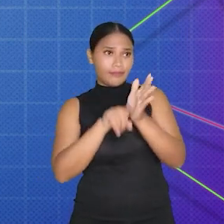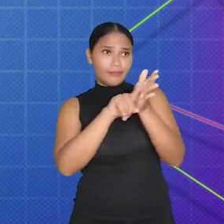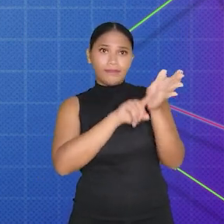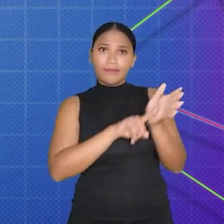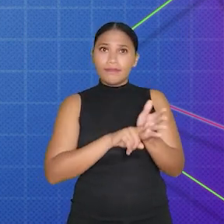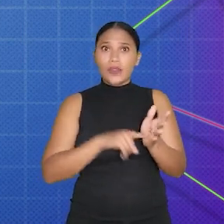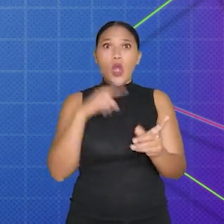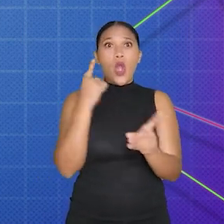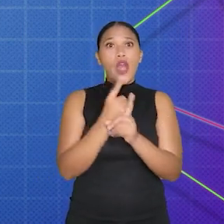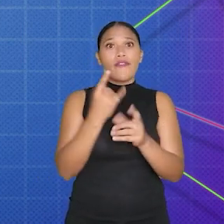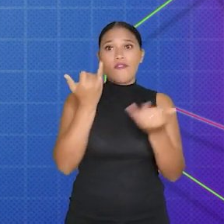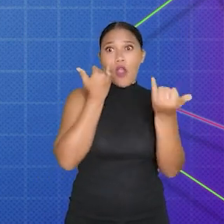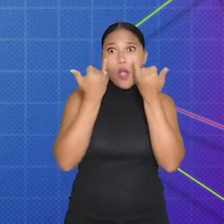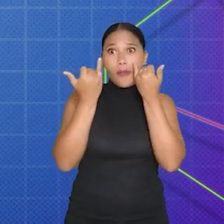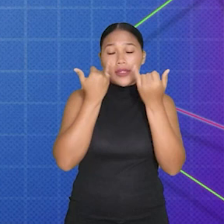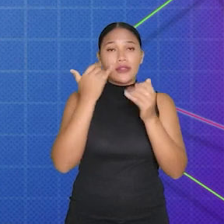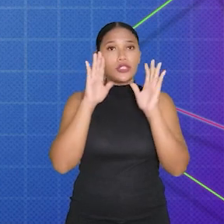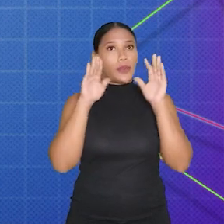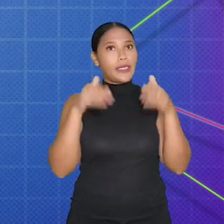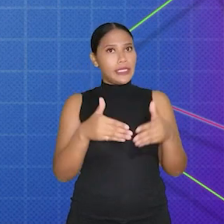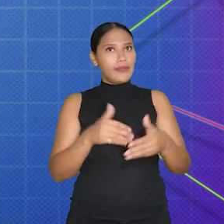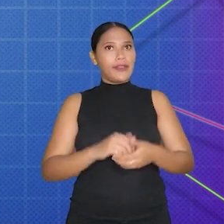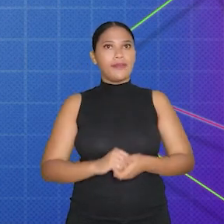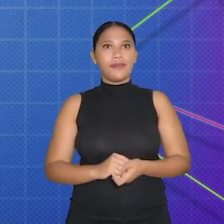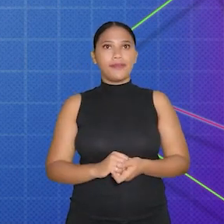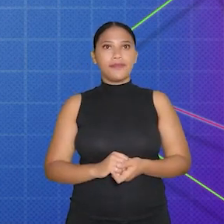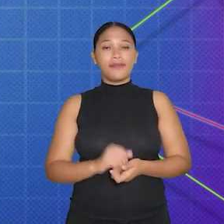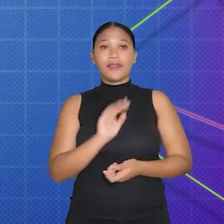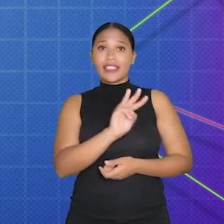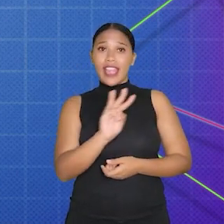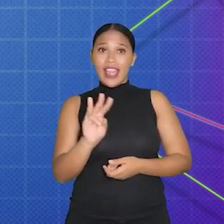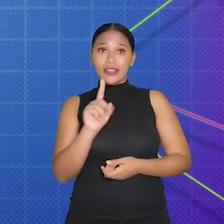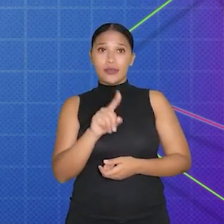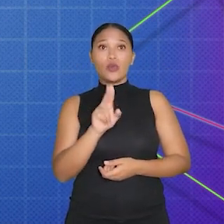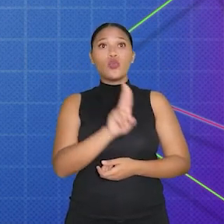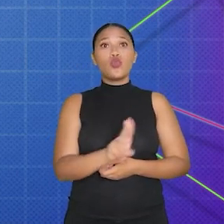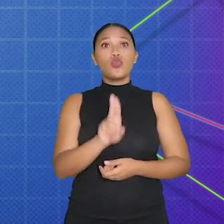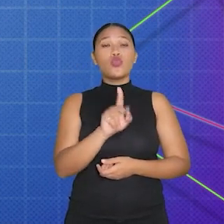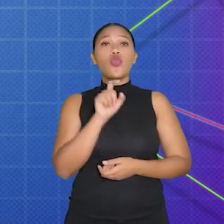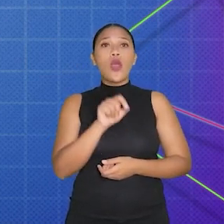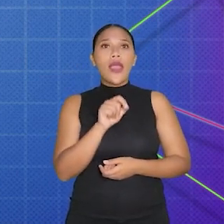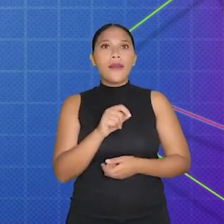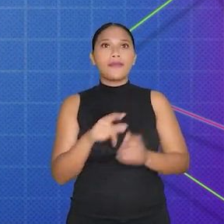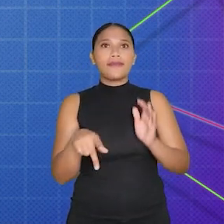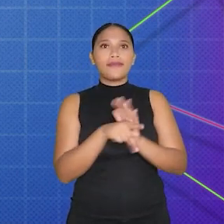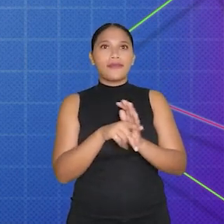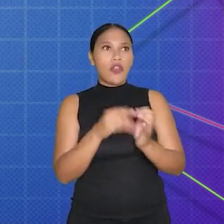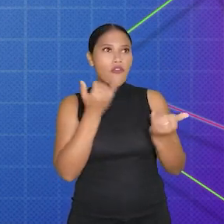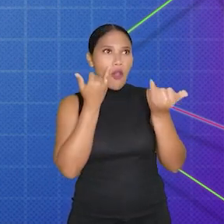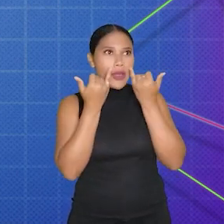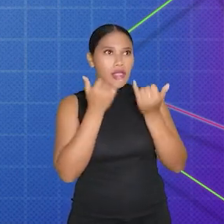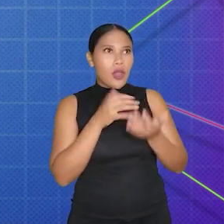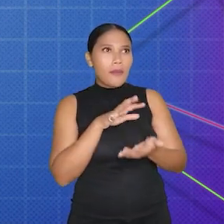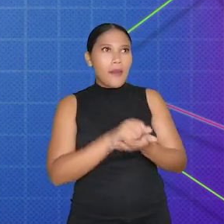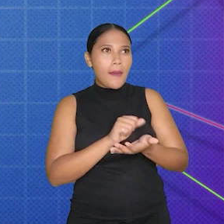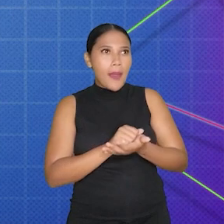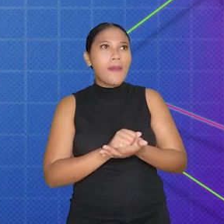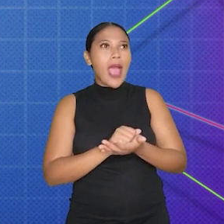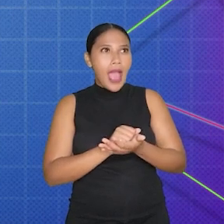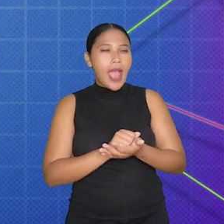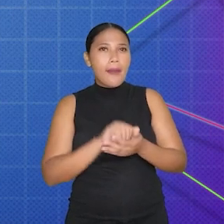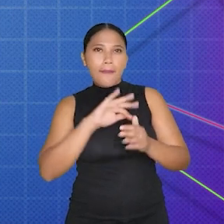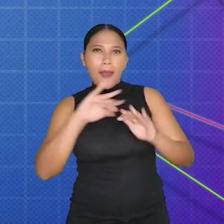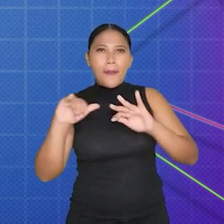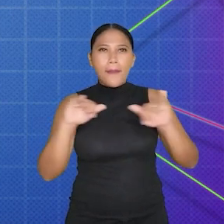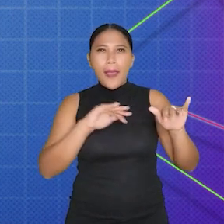os usuários pesquisem na web para encontrar informações específicas. Os sites de busca usam algoritmos para indexar e